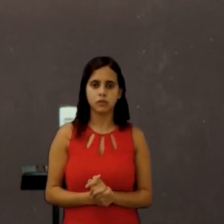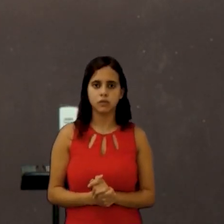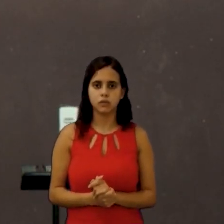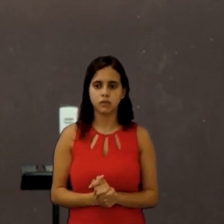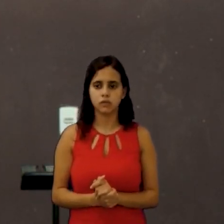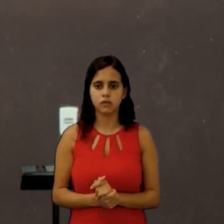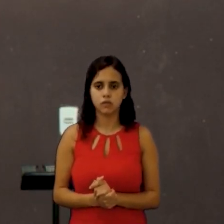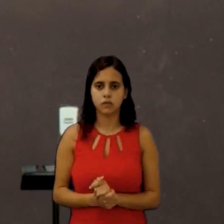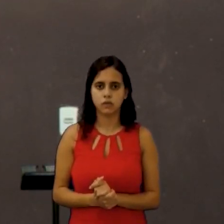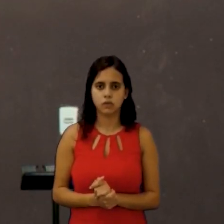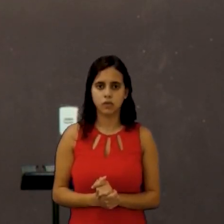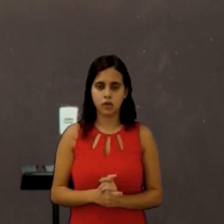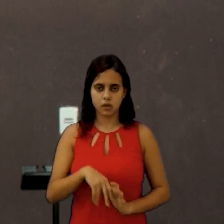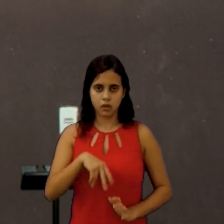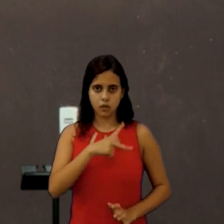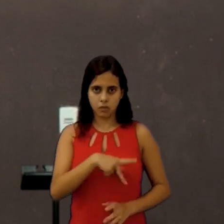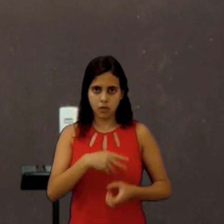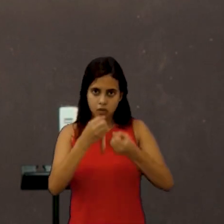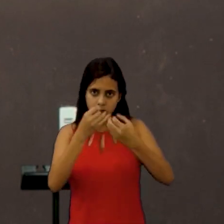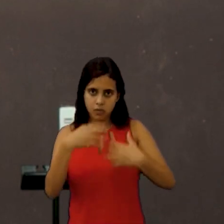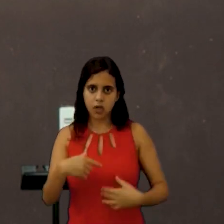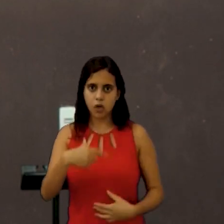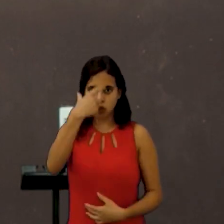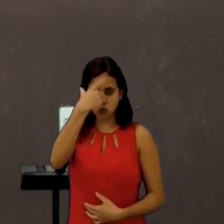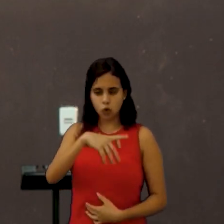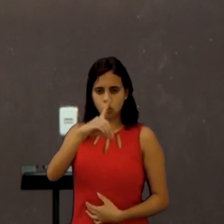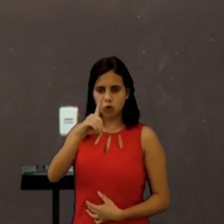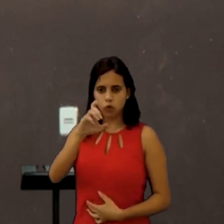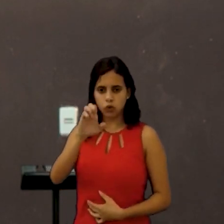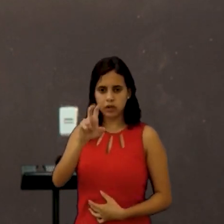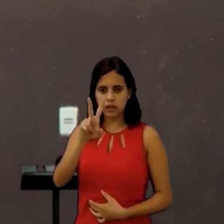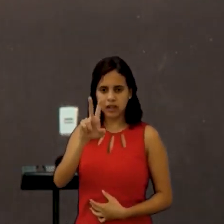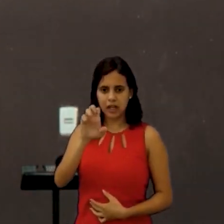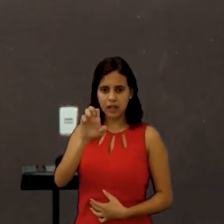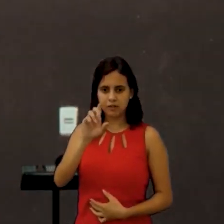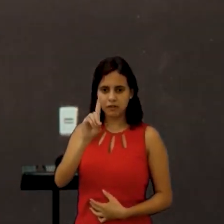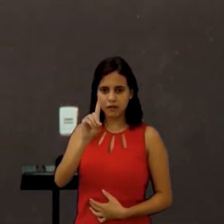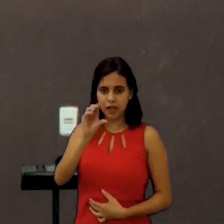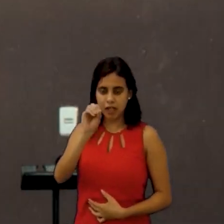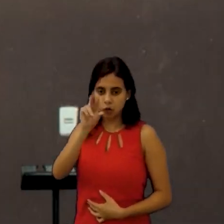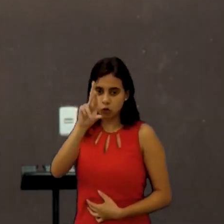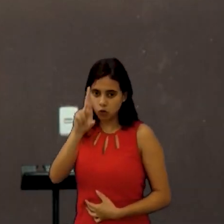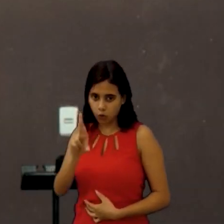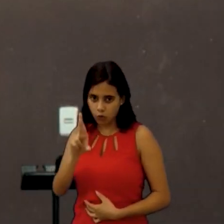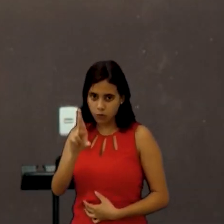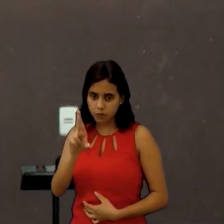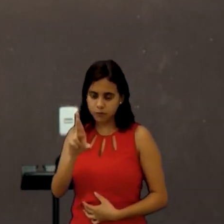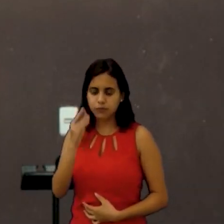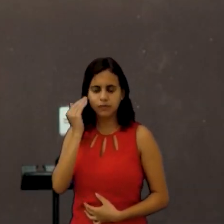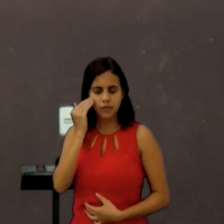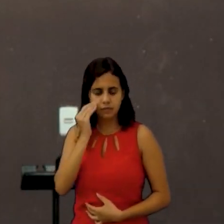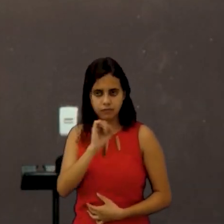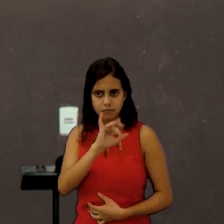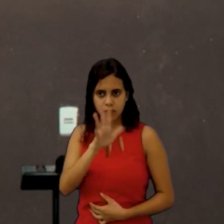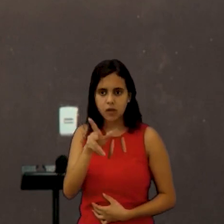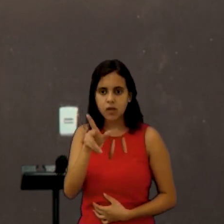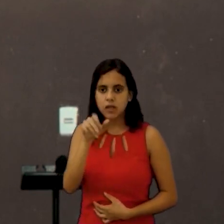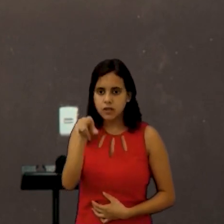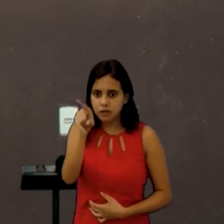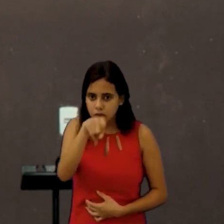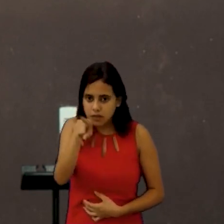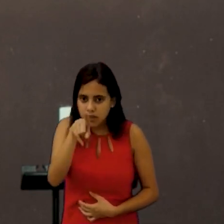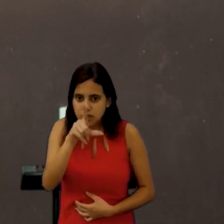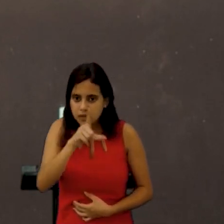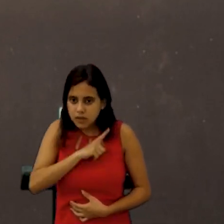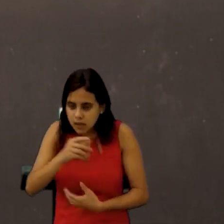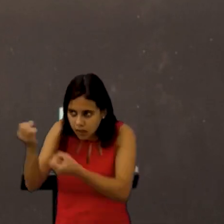que o apóstolo Paulo, ele coloca ele como devedor. Ele diz assim, eu sou devedor. Tendo o seguinte, se você recebeu